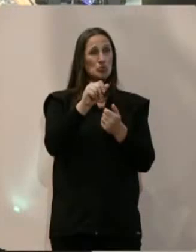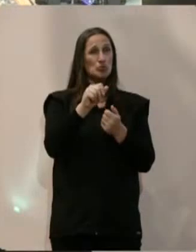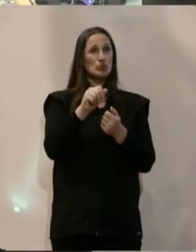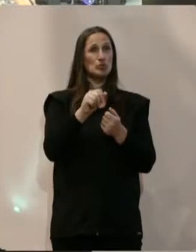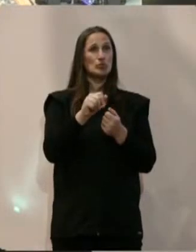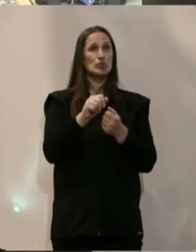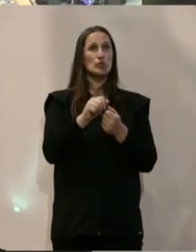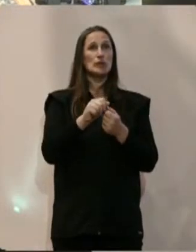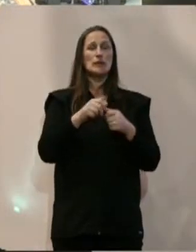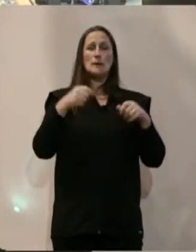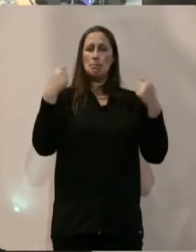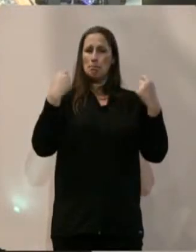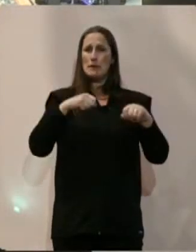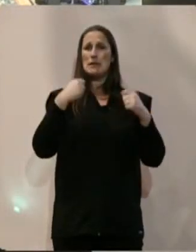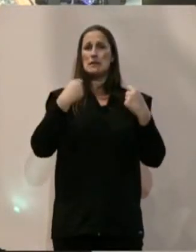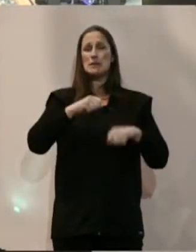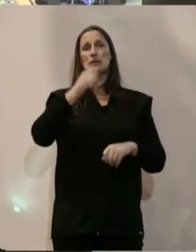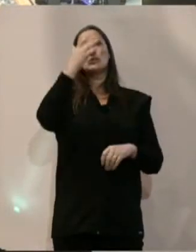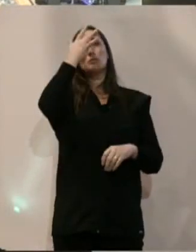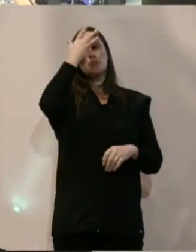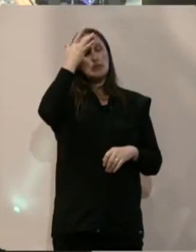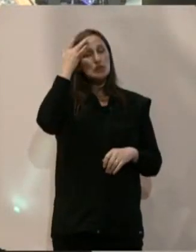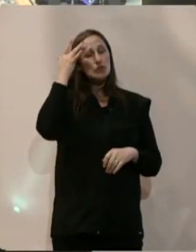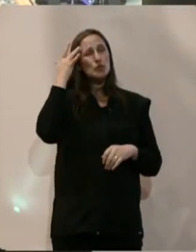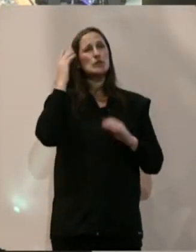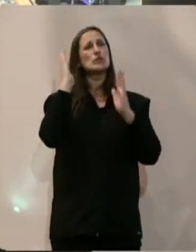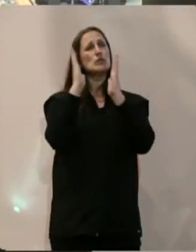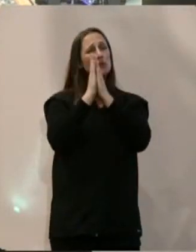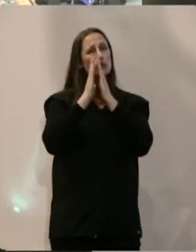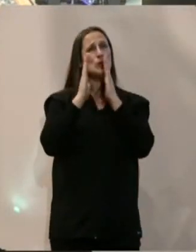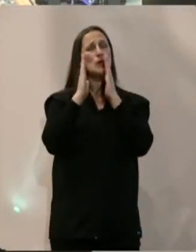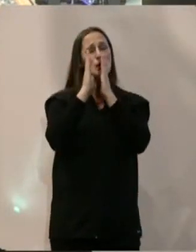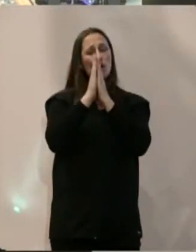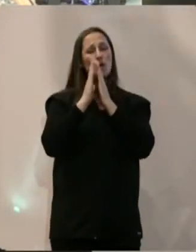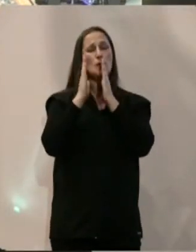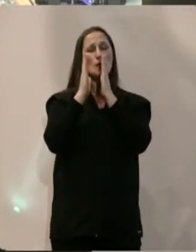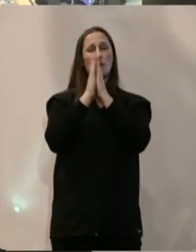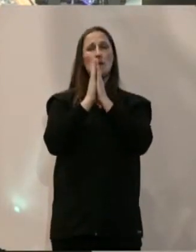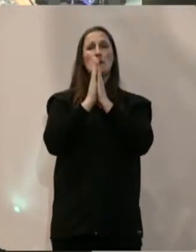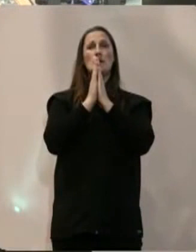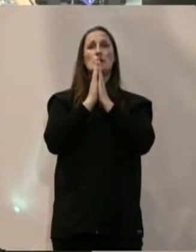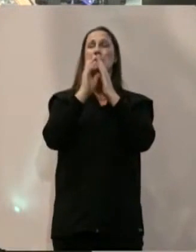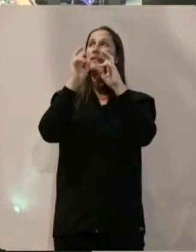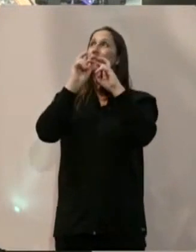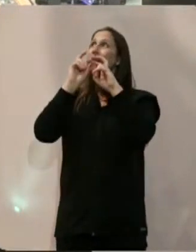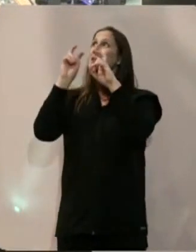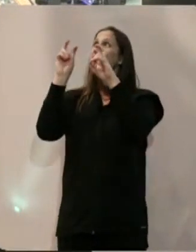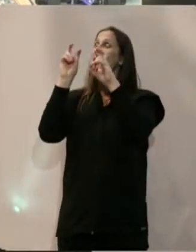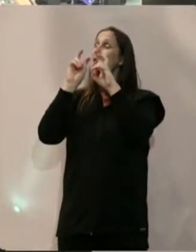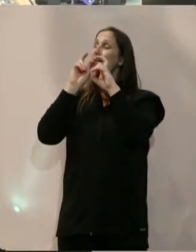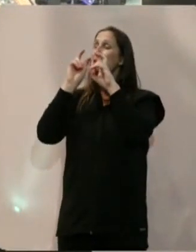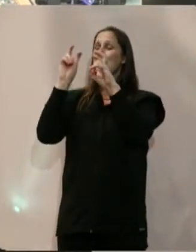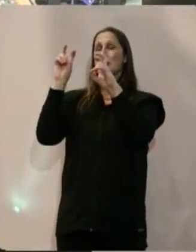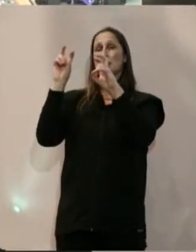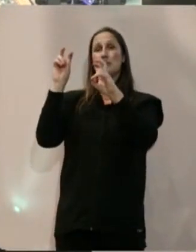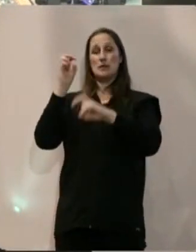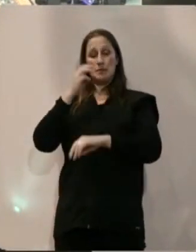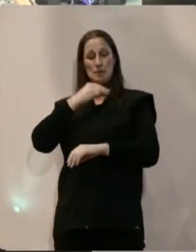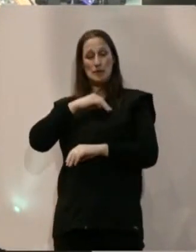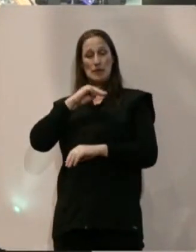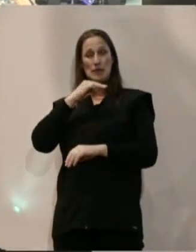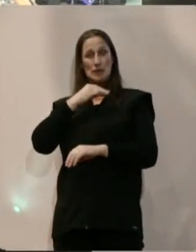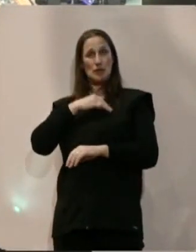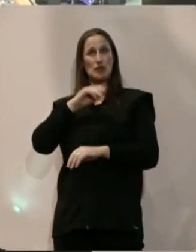dessa maneira e que clamem pela misericórdia de Deus dessa maneira